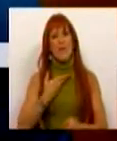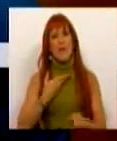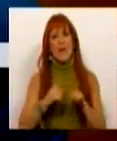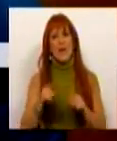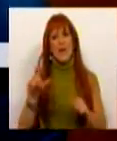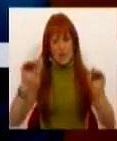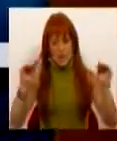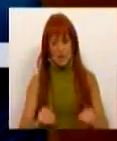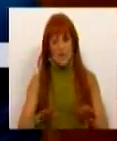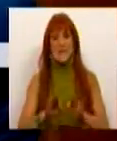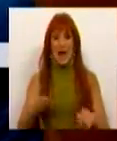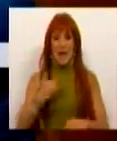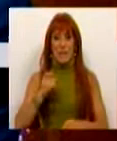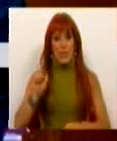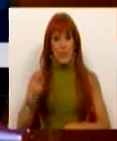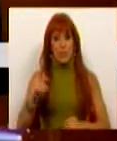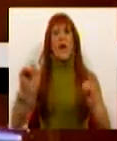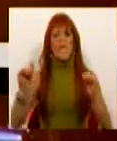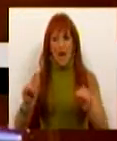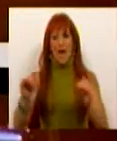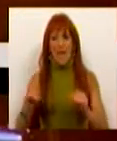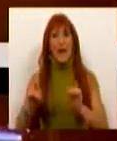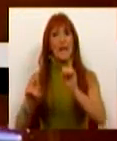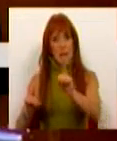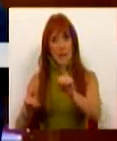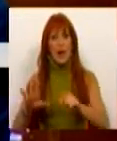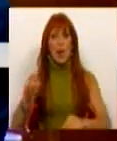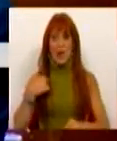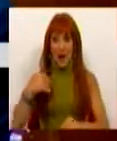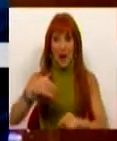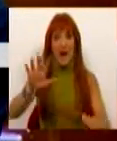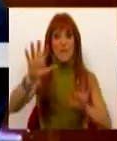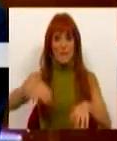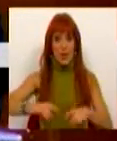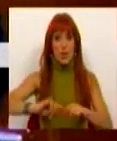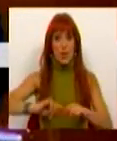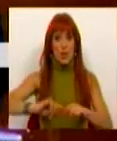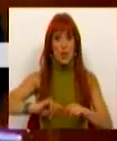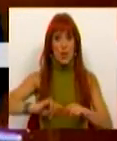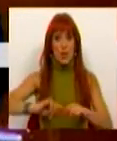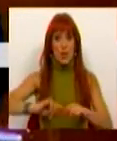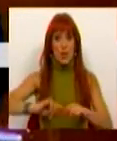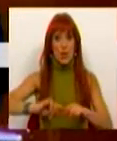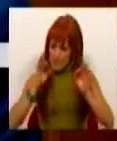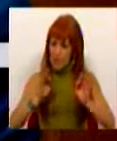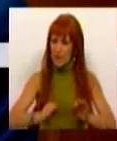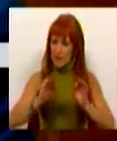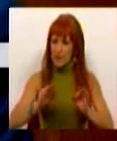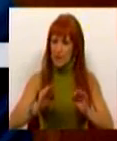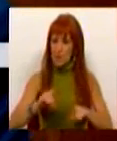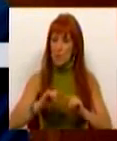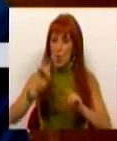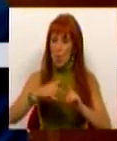diminuiu já, como a dívida bruta vai diminuir também. E quando chegarmos ao final do ano, tenho a certeza que